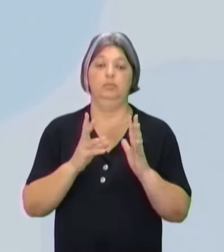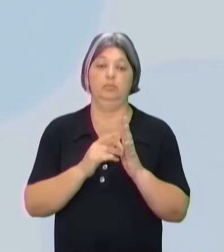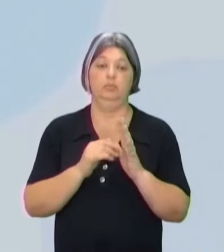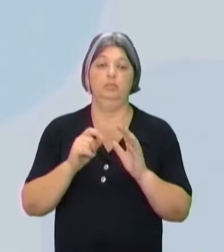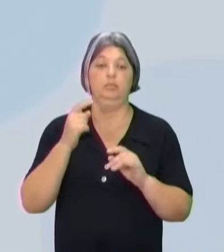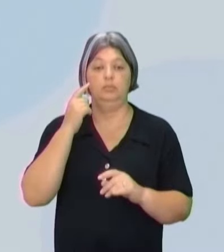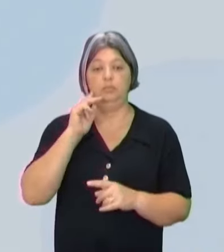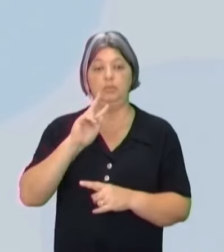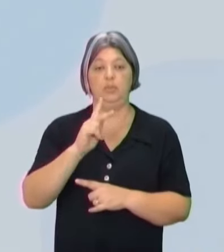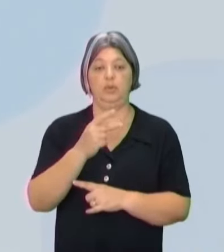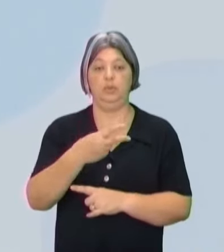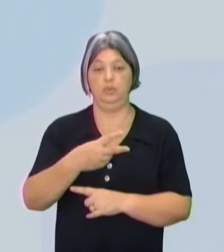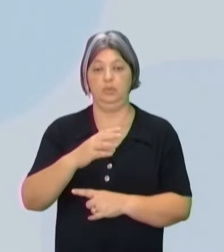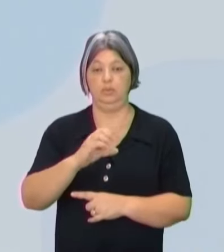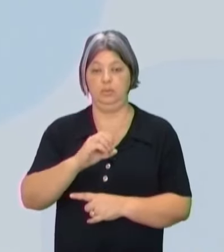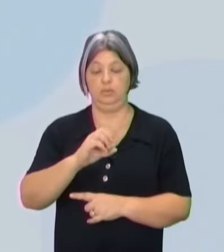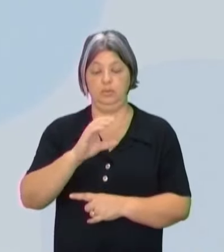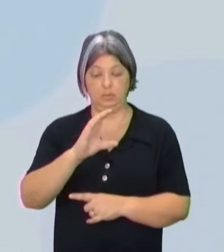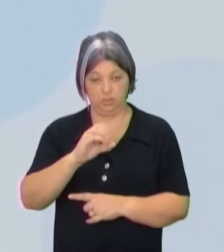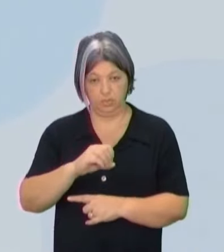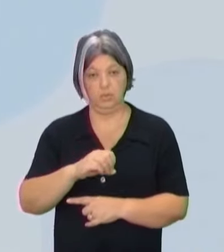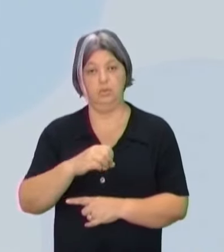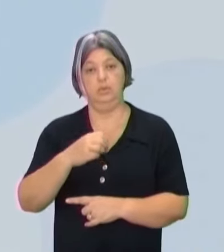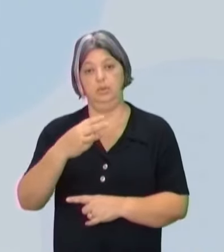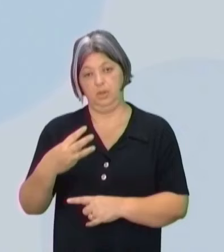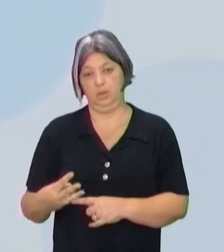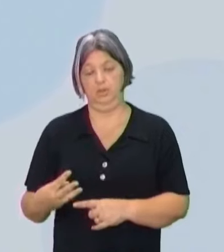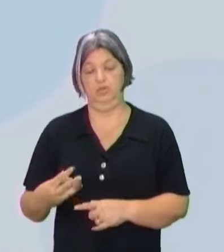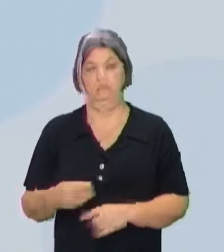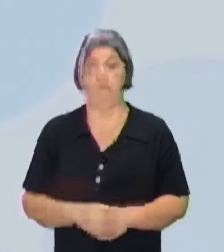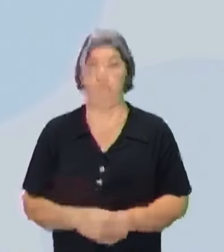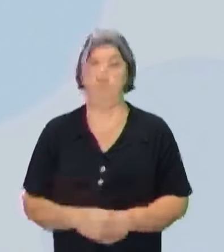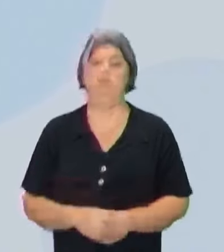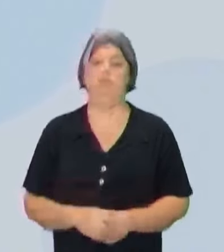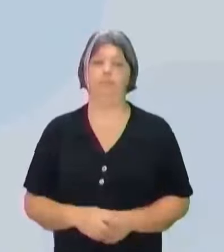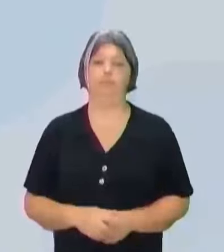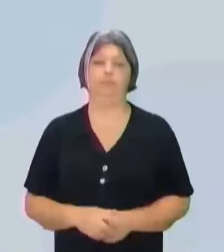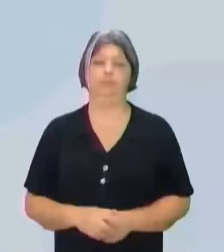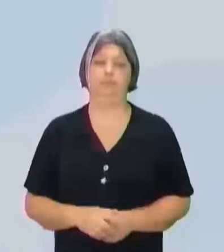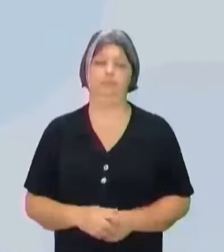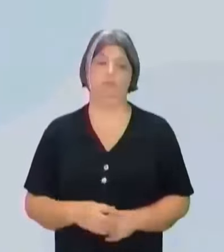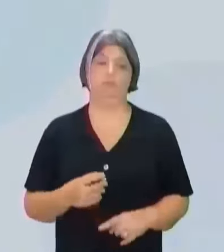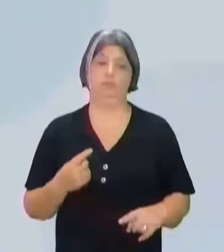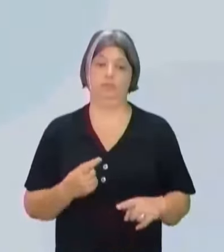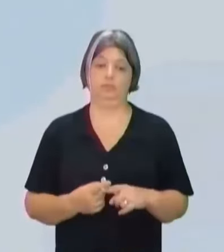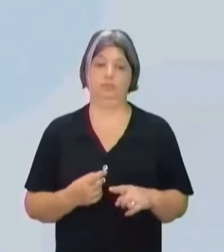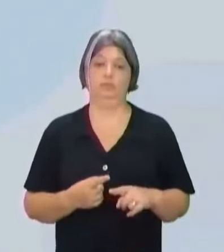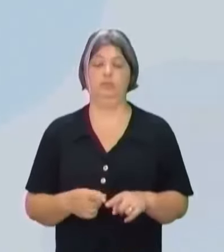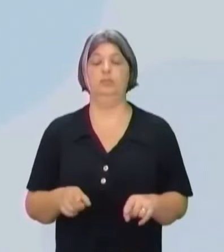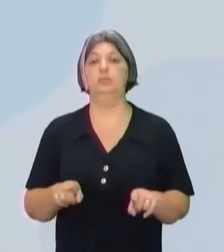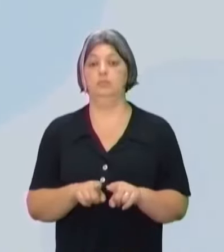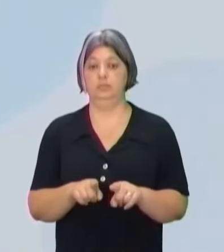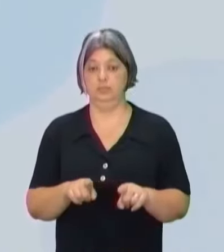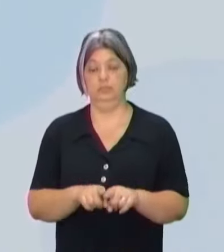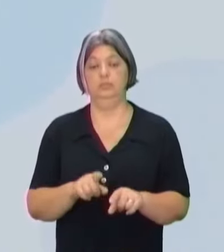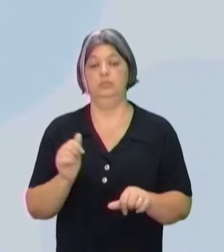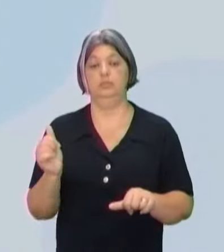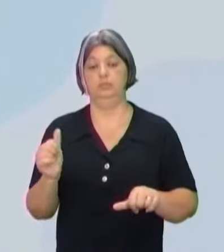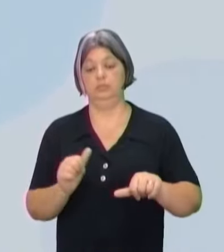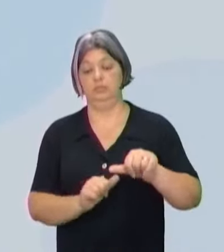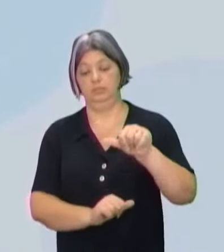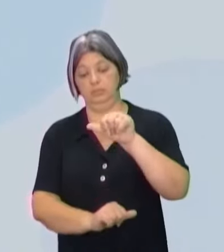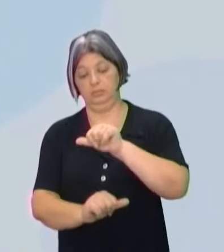que é esse H2CO3. Esse ácido carbônico, por sua vez, ele também se decompõe